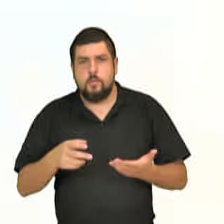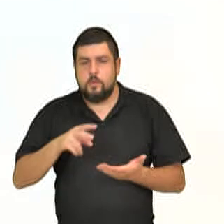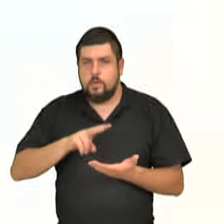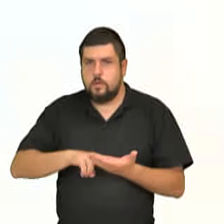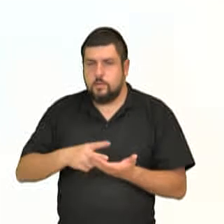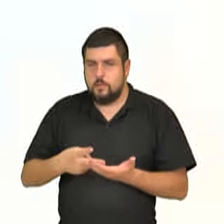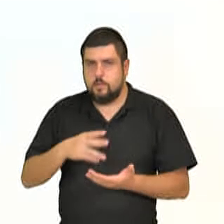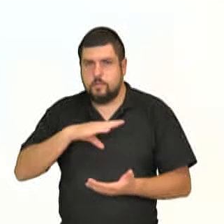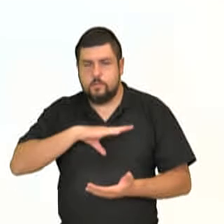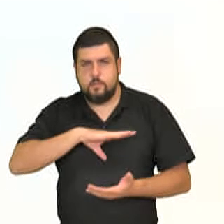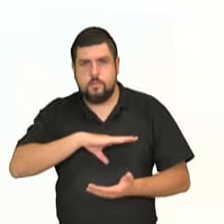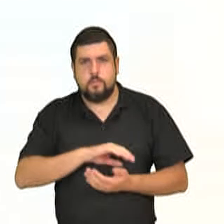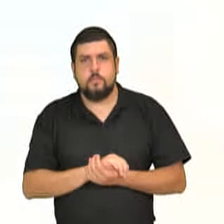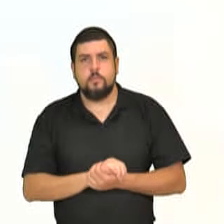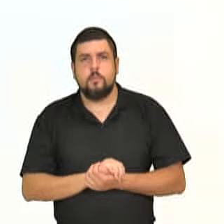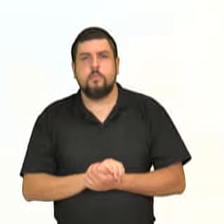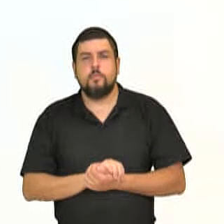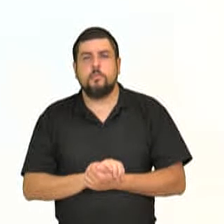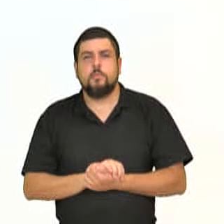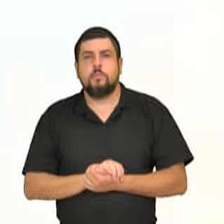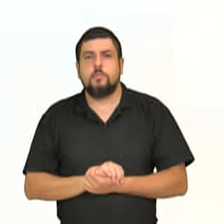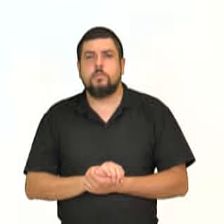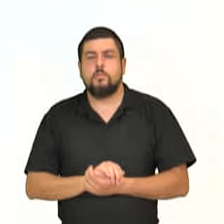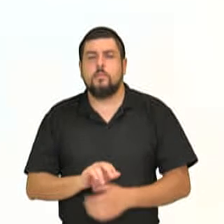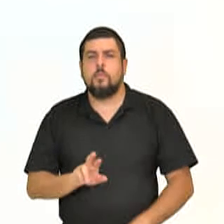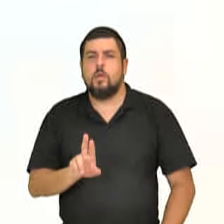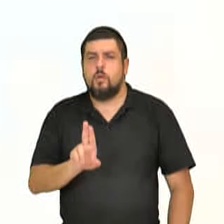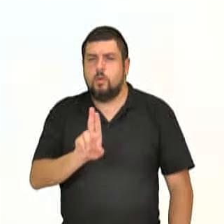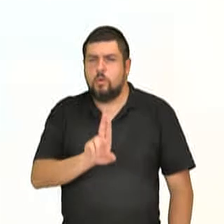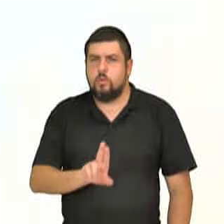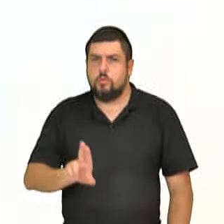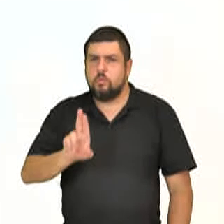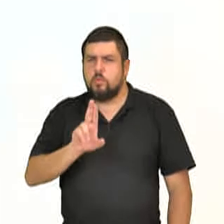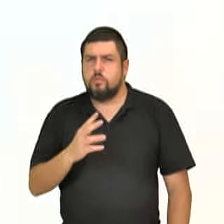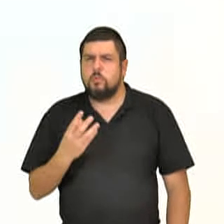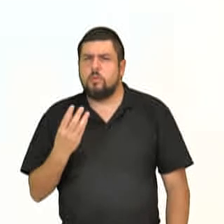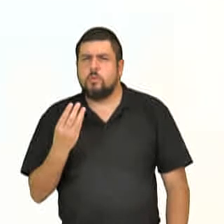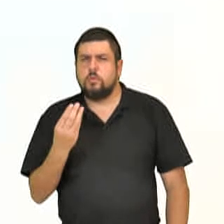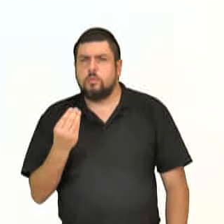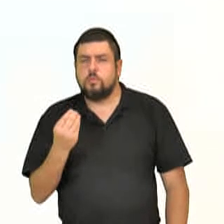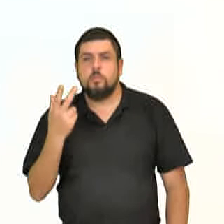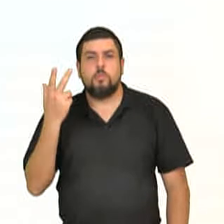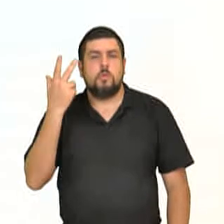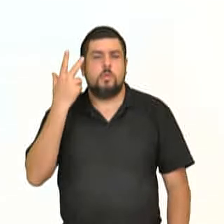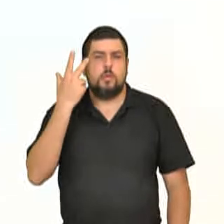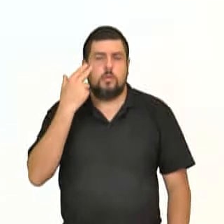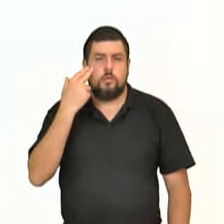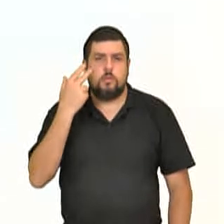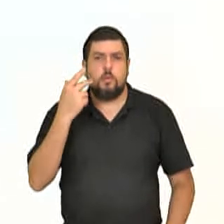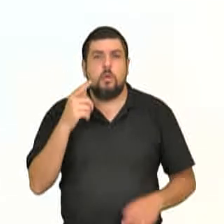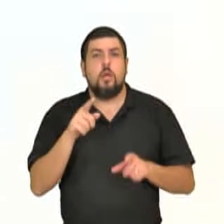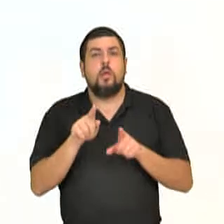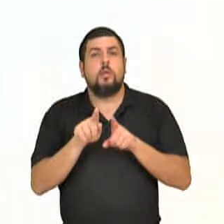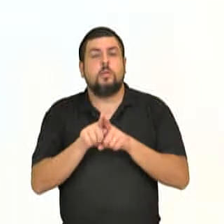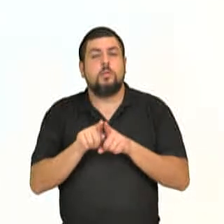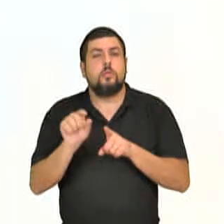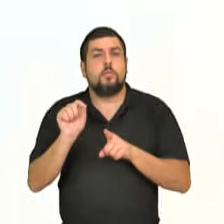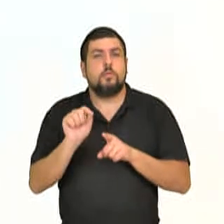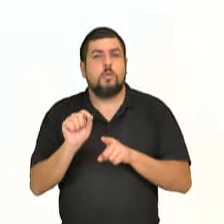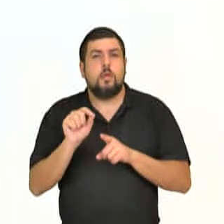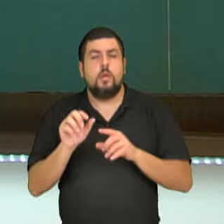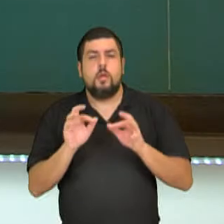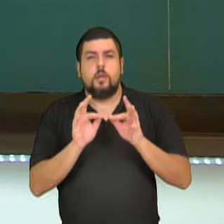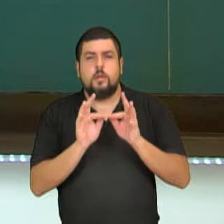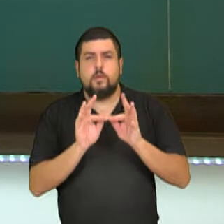tá? Então, o uso demasiado, exagerado, é comum também nas orações,